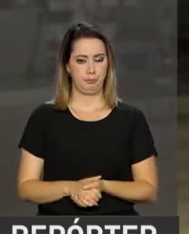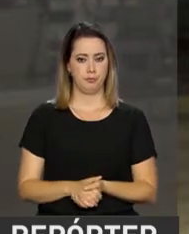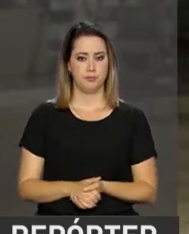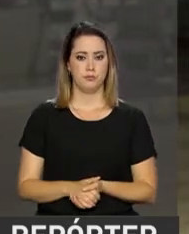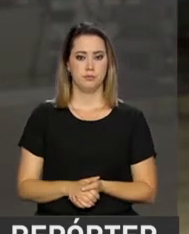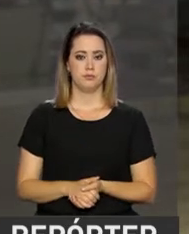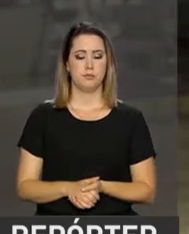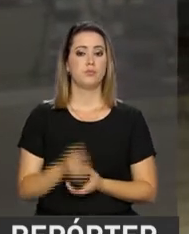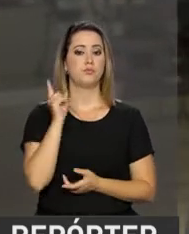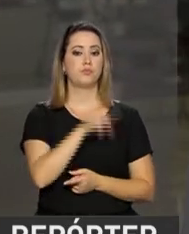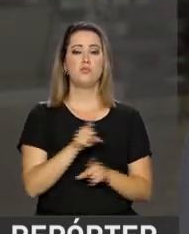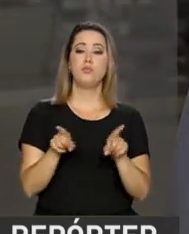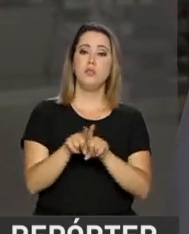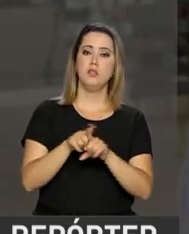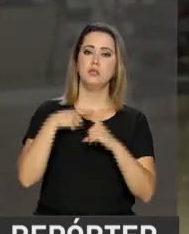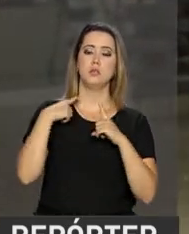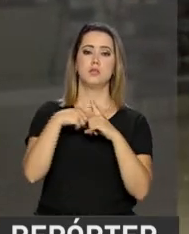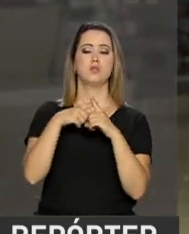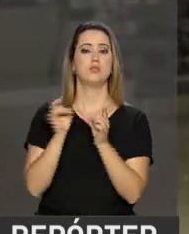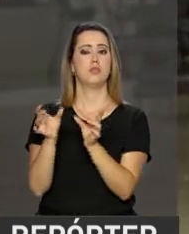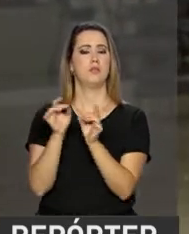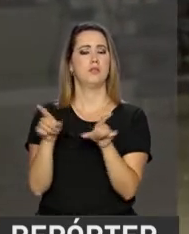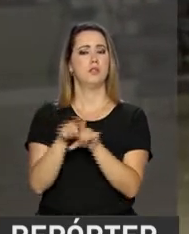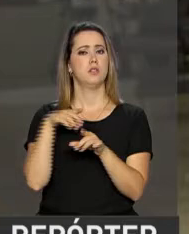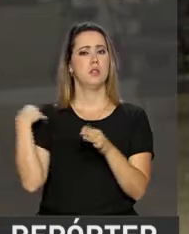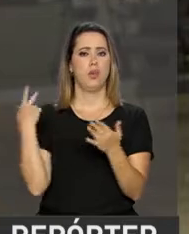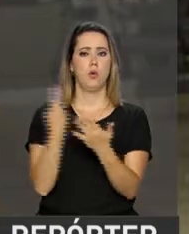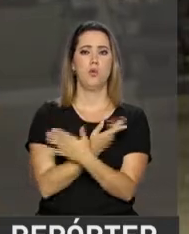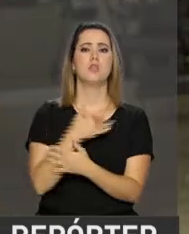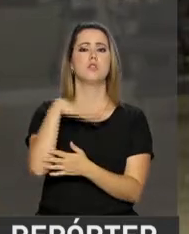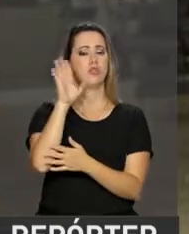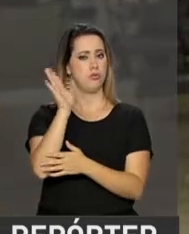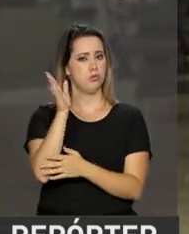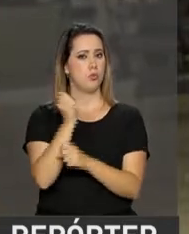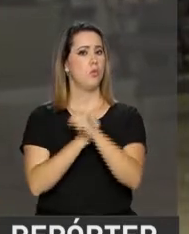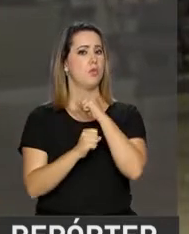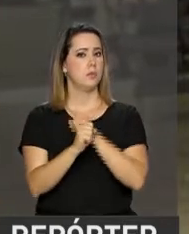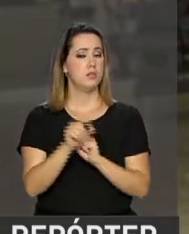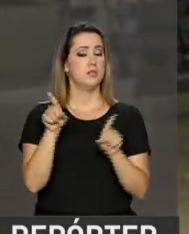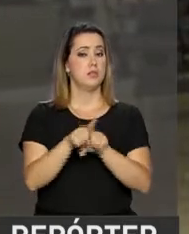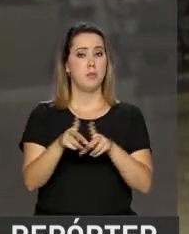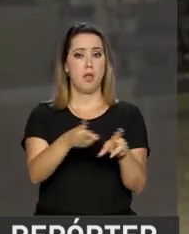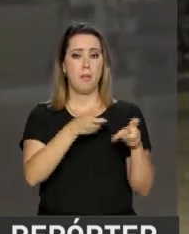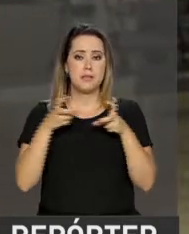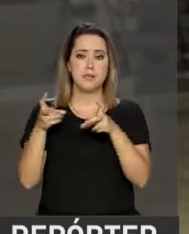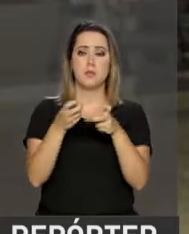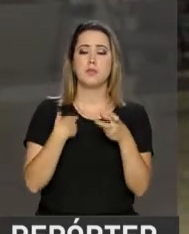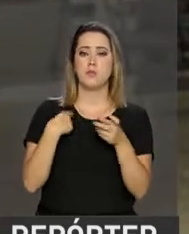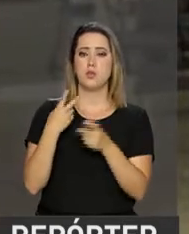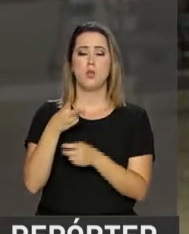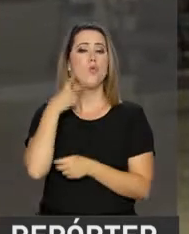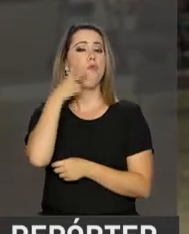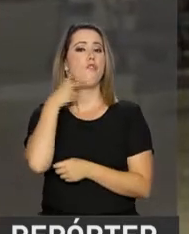este resultado positivo nas exportações que vem desde o ano passado também foi observado no setor de